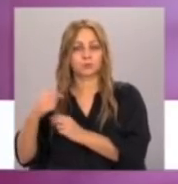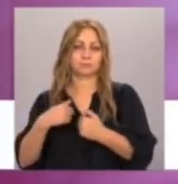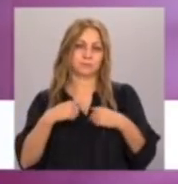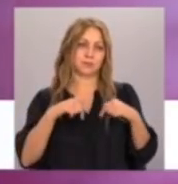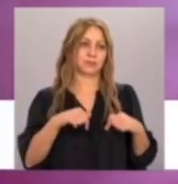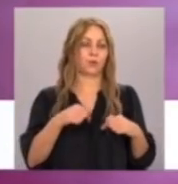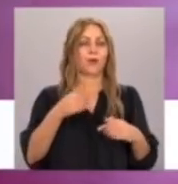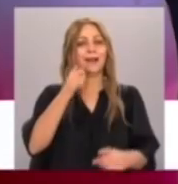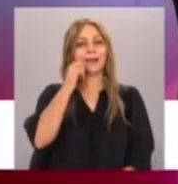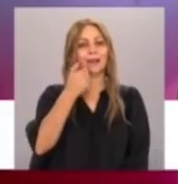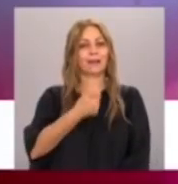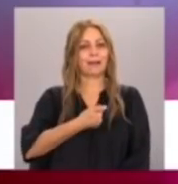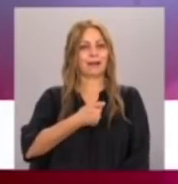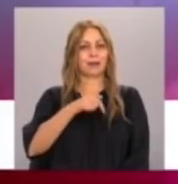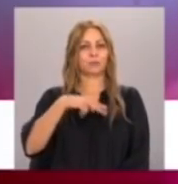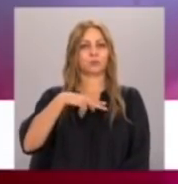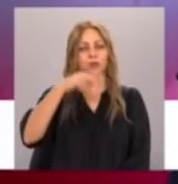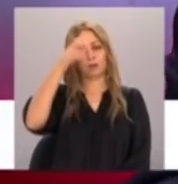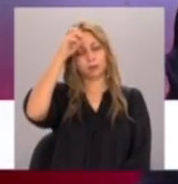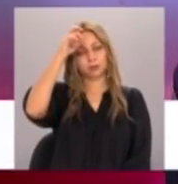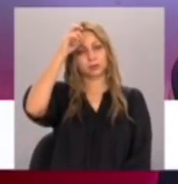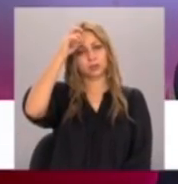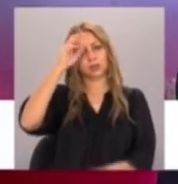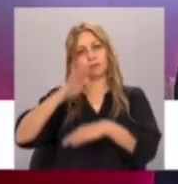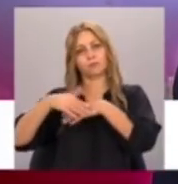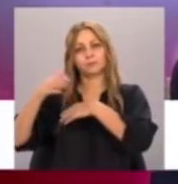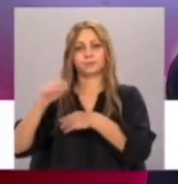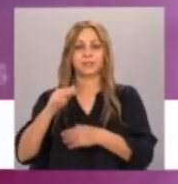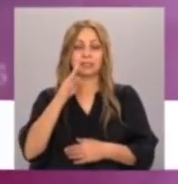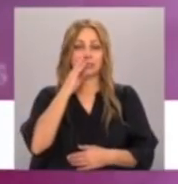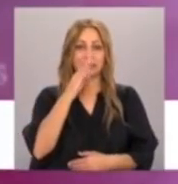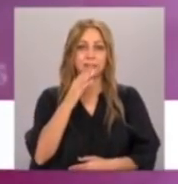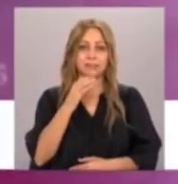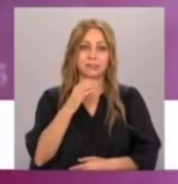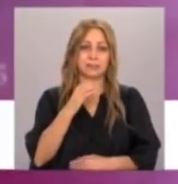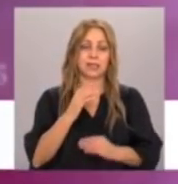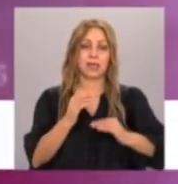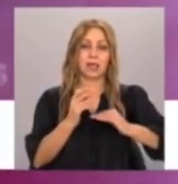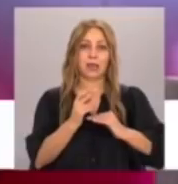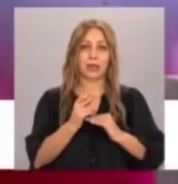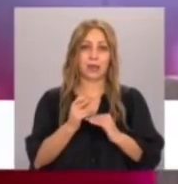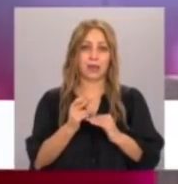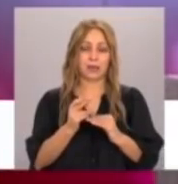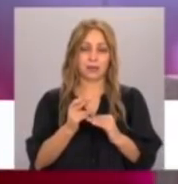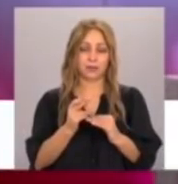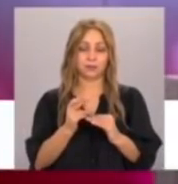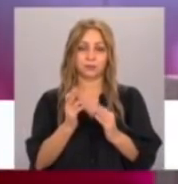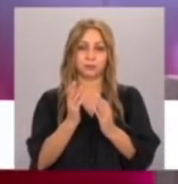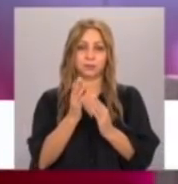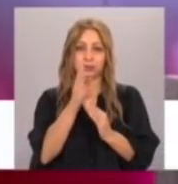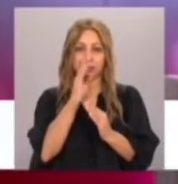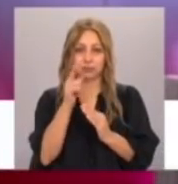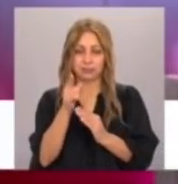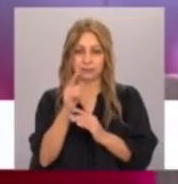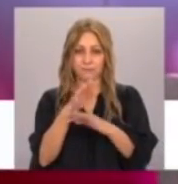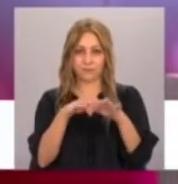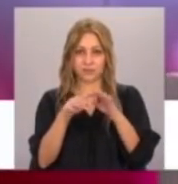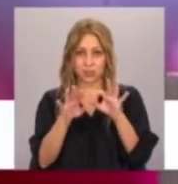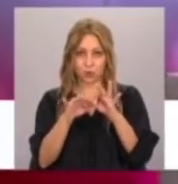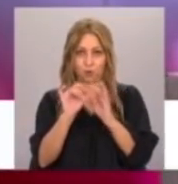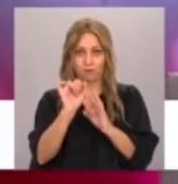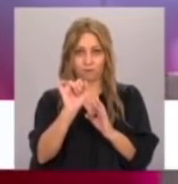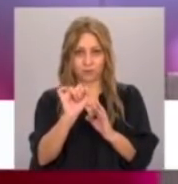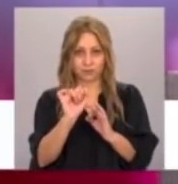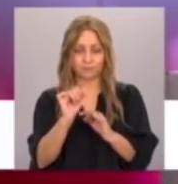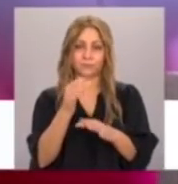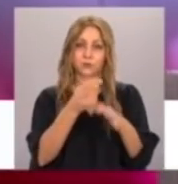das pessoas que temos em Portugal obviamente quanto mais alto o imposto momentos as pessoas ganham É verdade simplesmente Se nós formos aplicar essa receita isso para